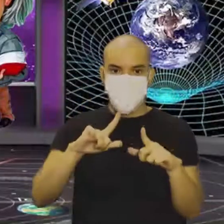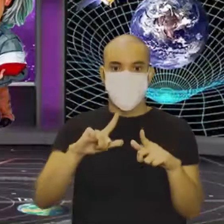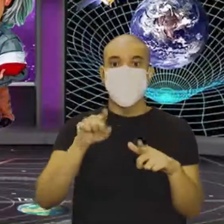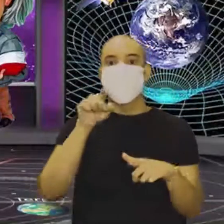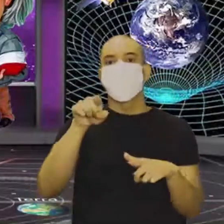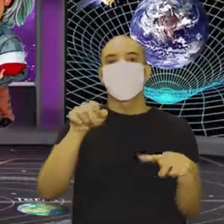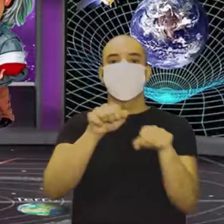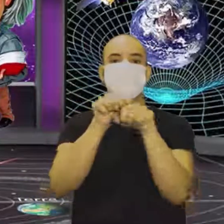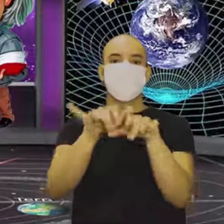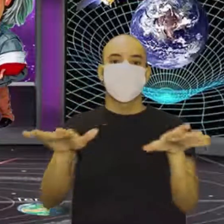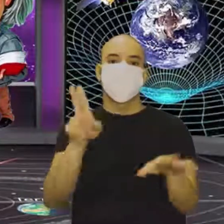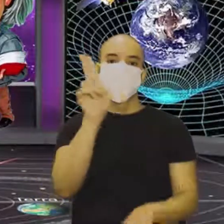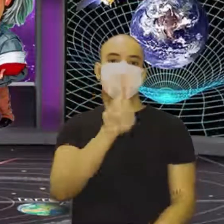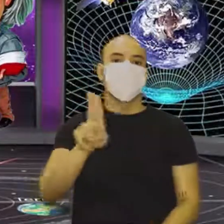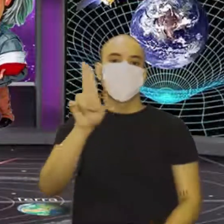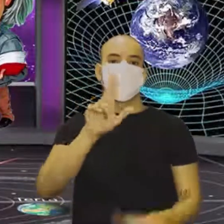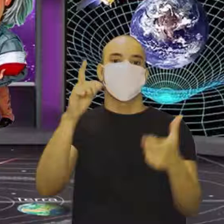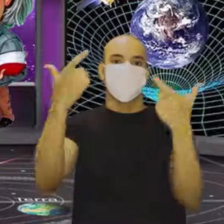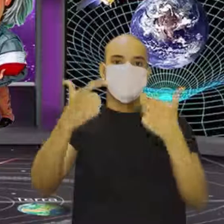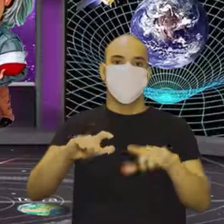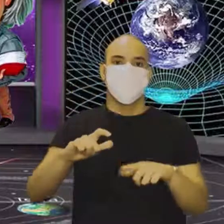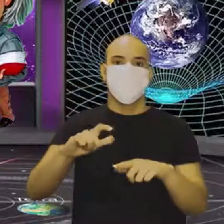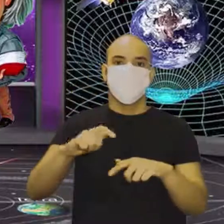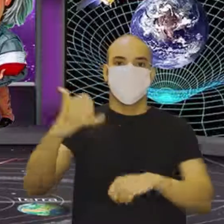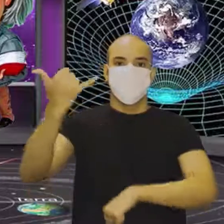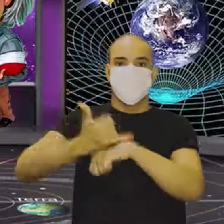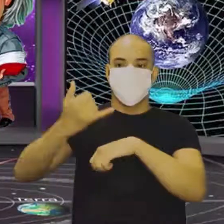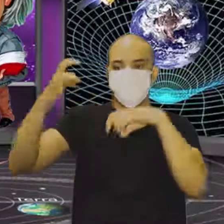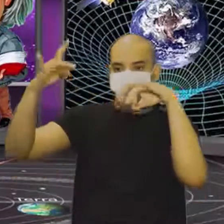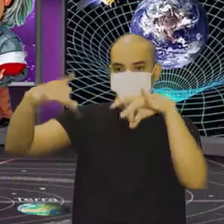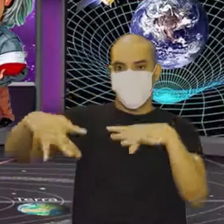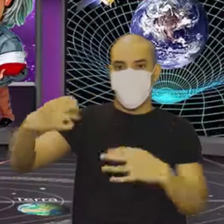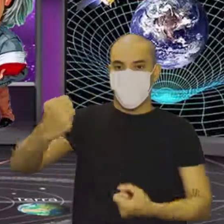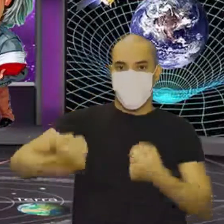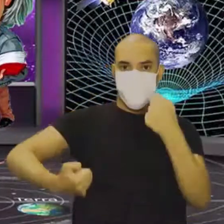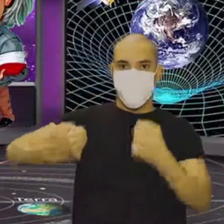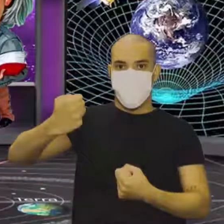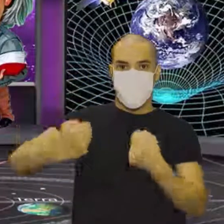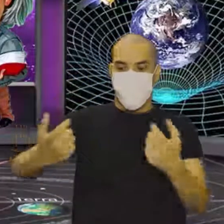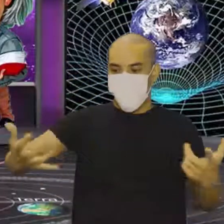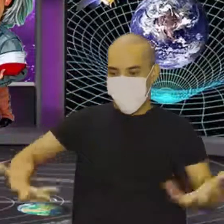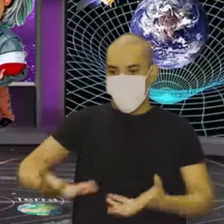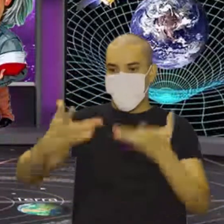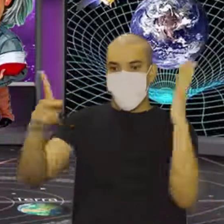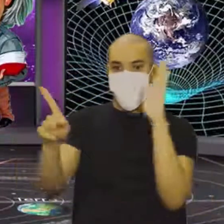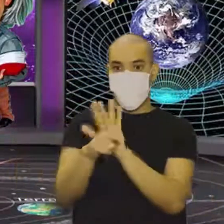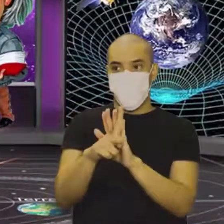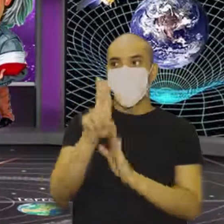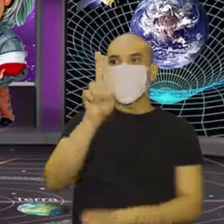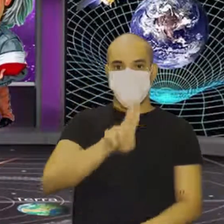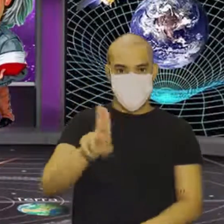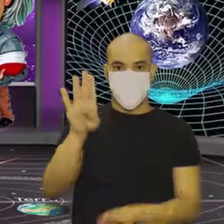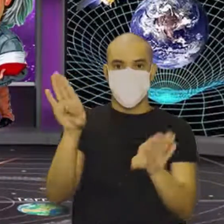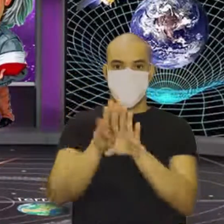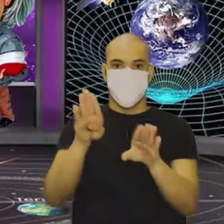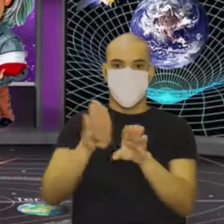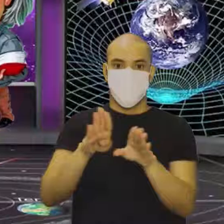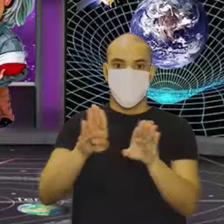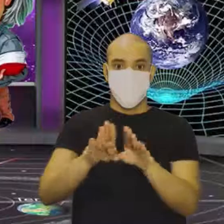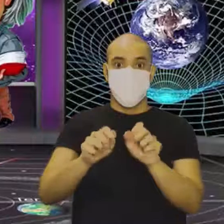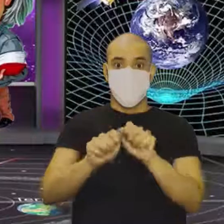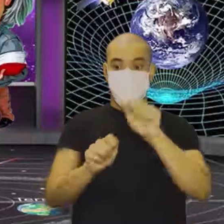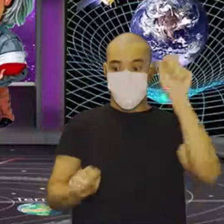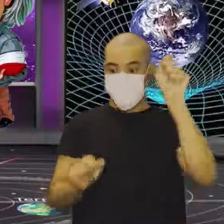larga escala é utilizado lá nos ferros velhos, quando eles querem levantar aquela sucata de ferro lá, eles utilizam os eletroímãs